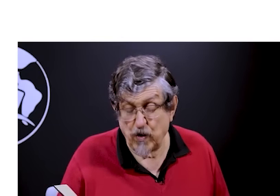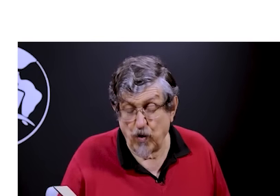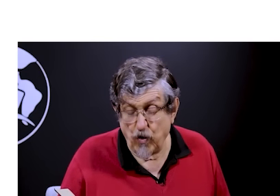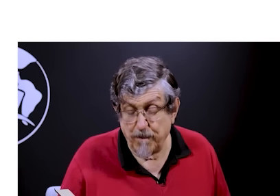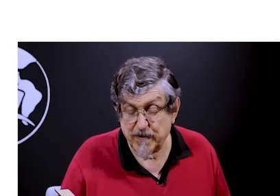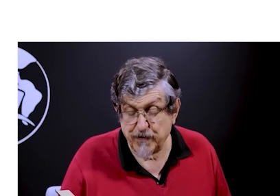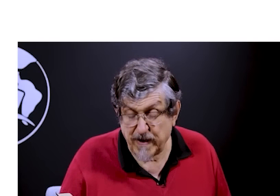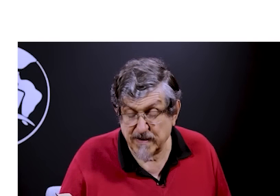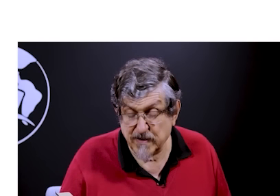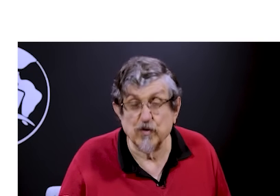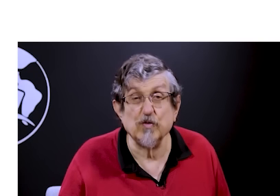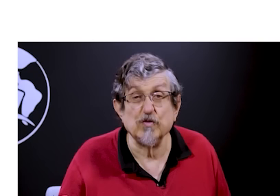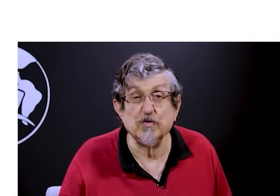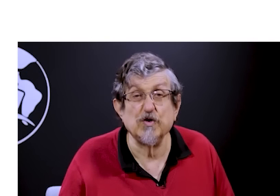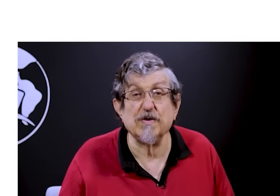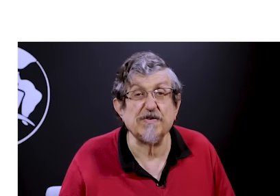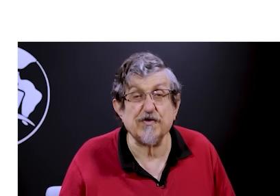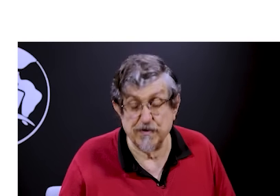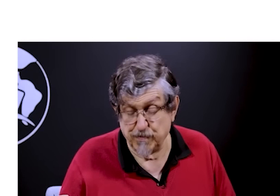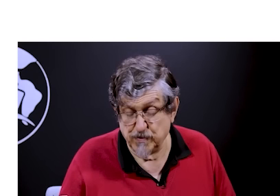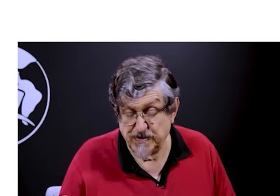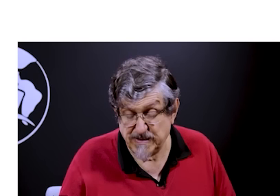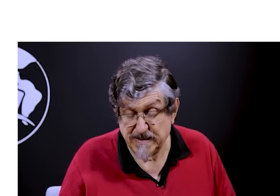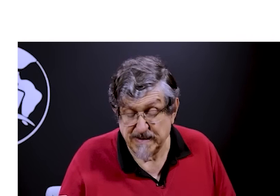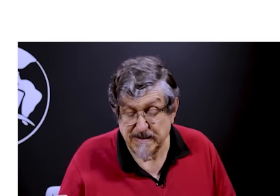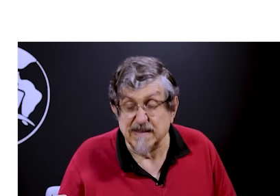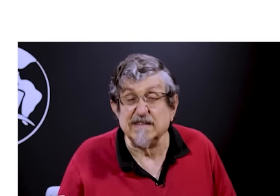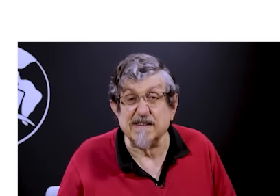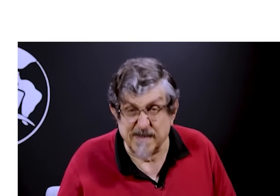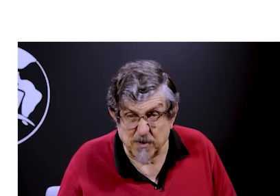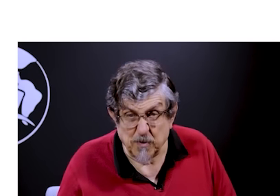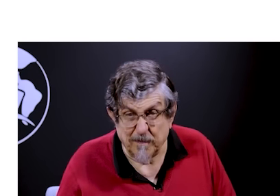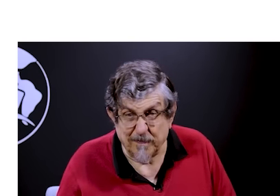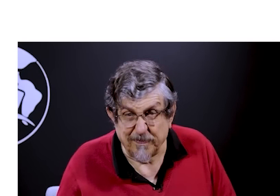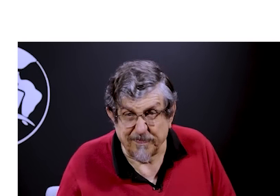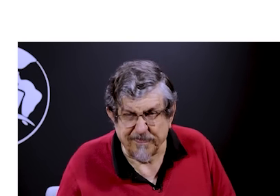usem roupas feitas com dois tipos de